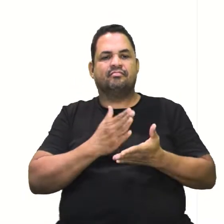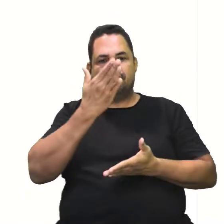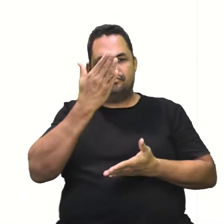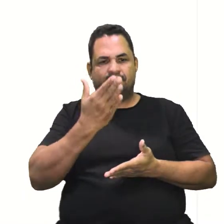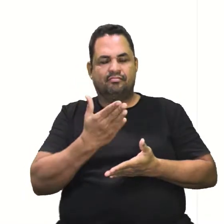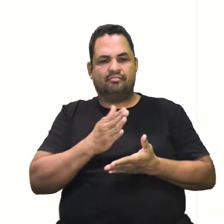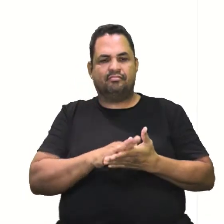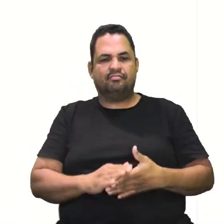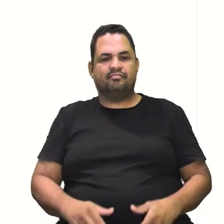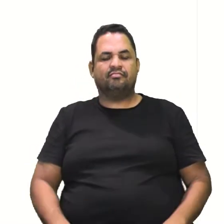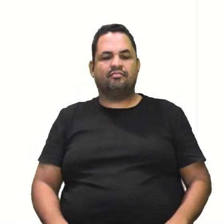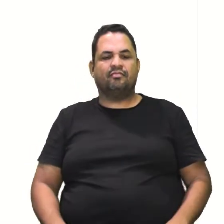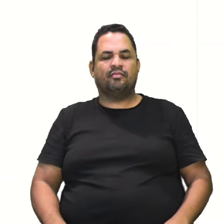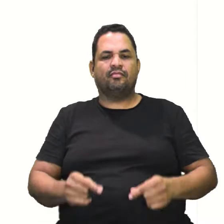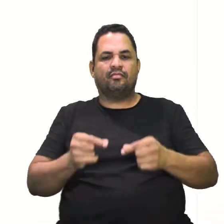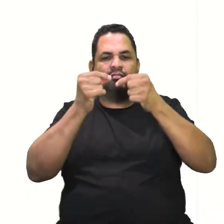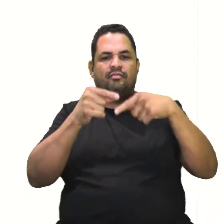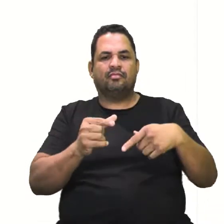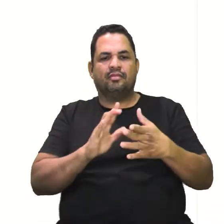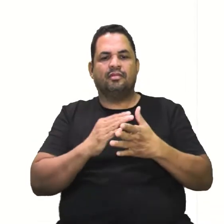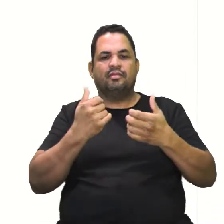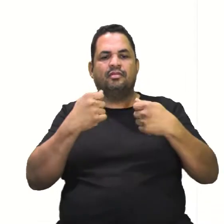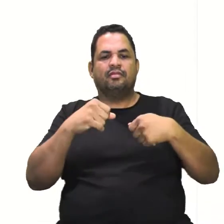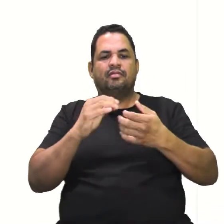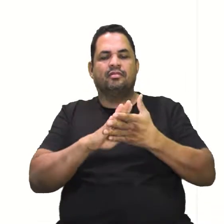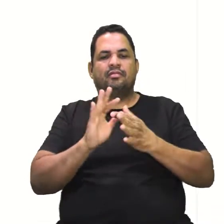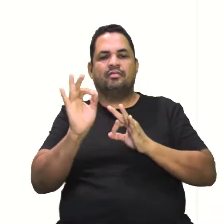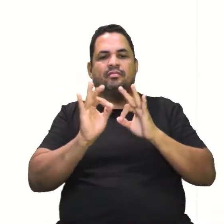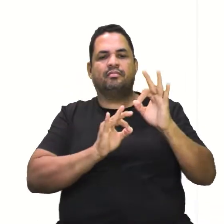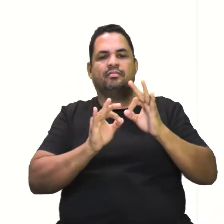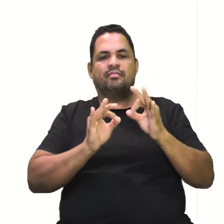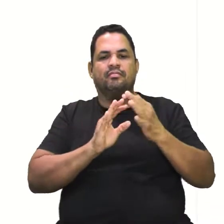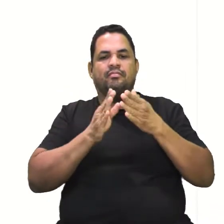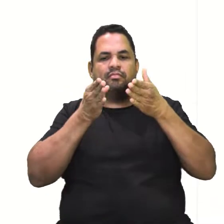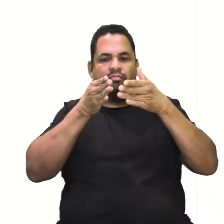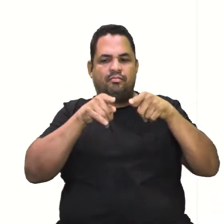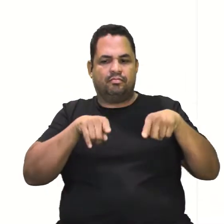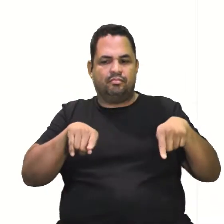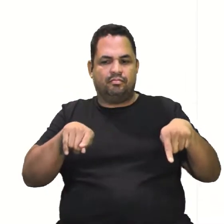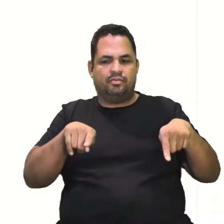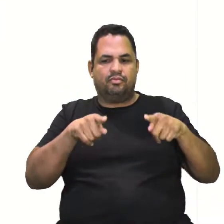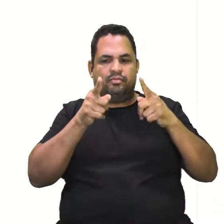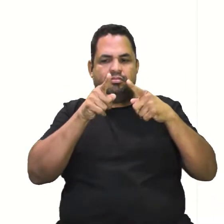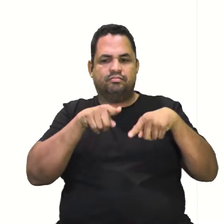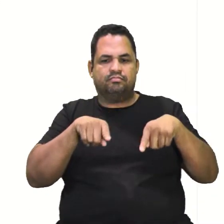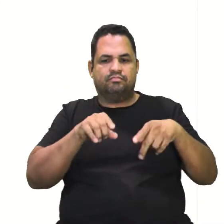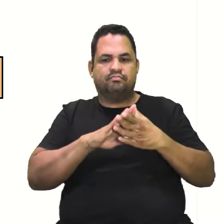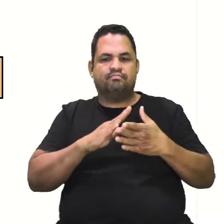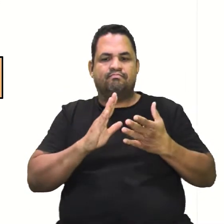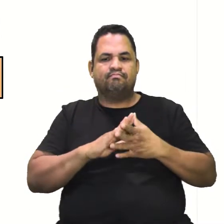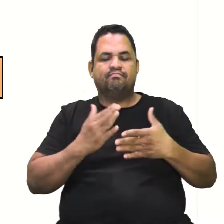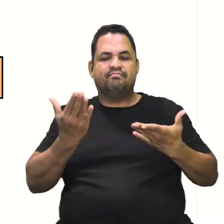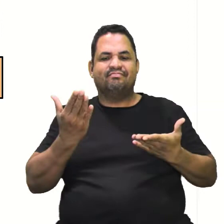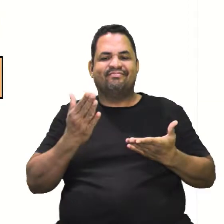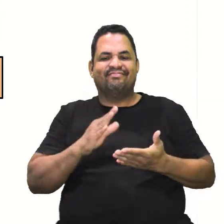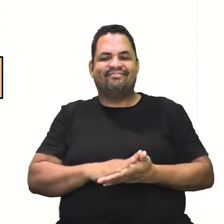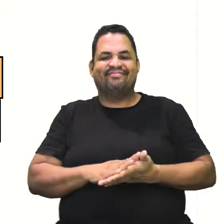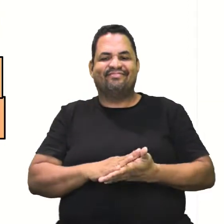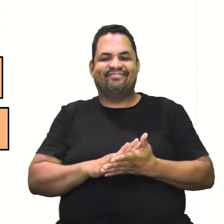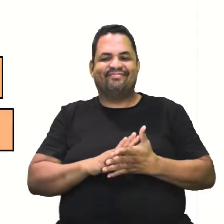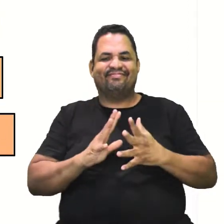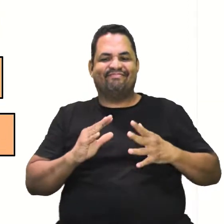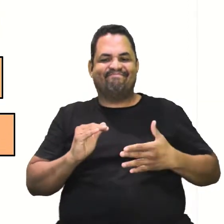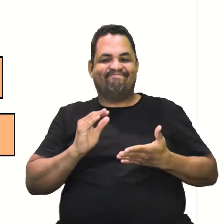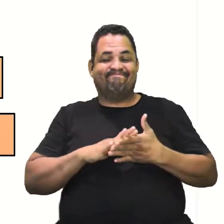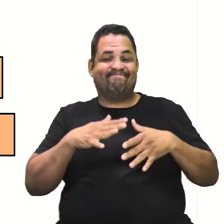na seção cônica e a gente vê a possibilidade de formar uma hipérbole. É incrível, é fabuloso,